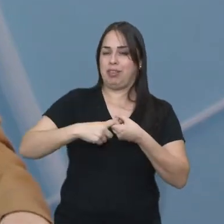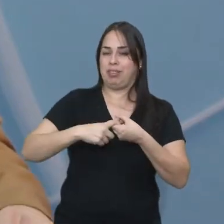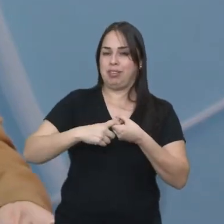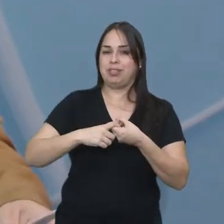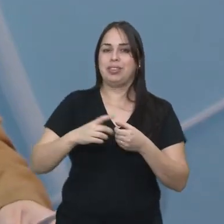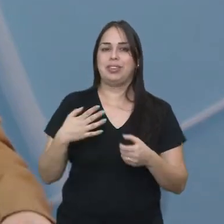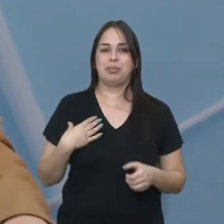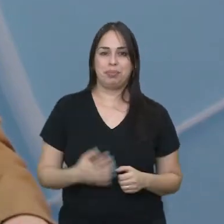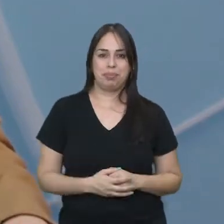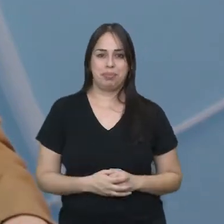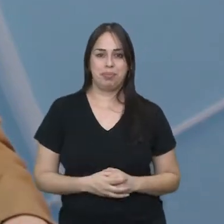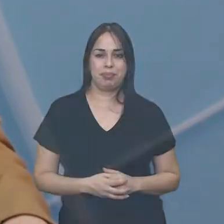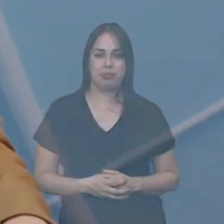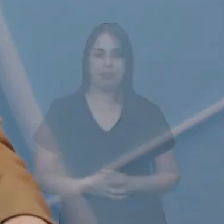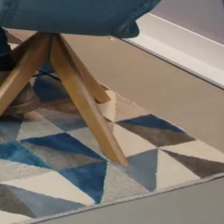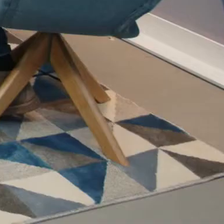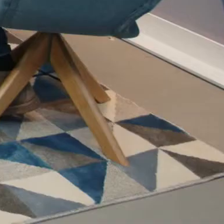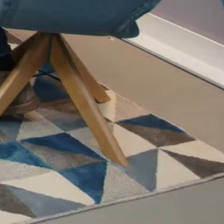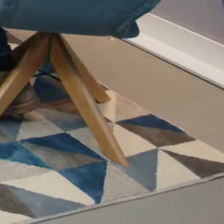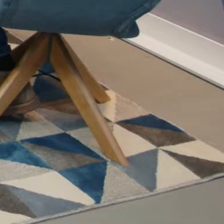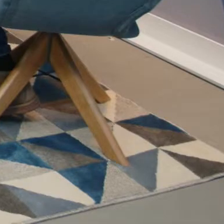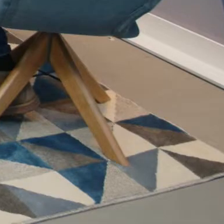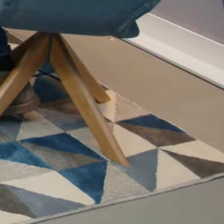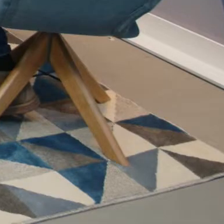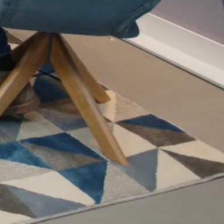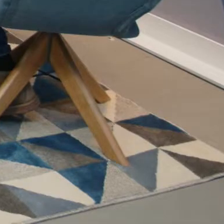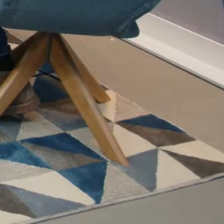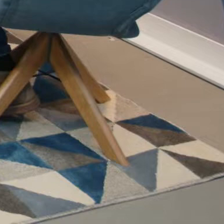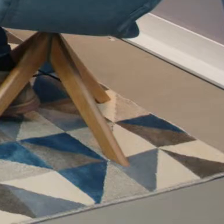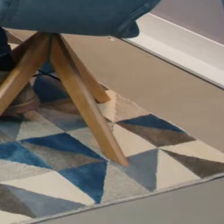volta com Diálogos da Cidade.